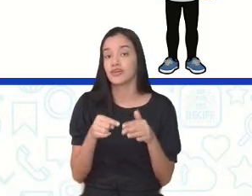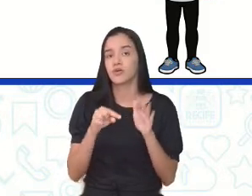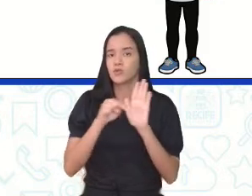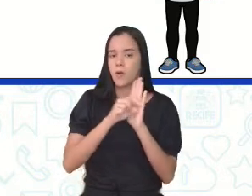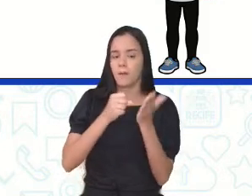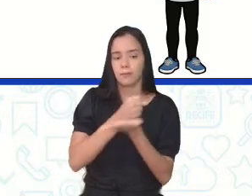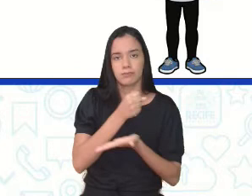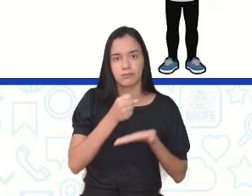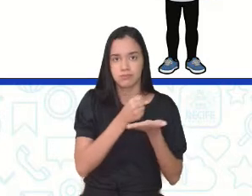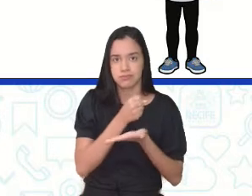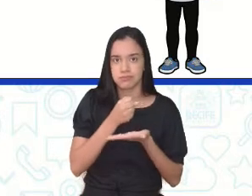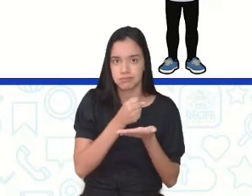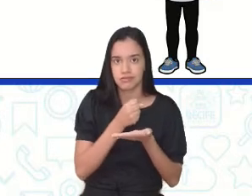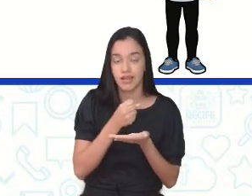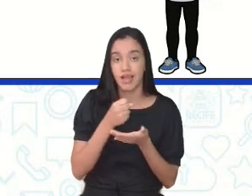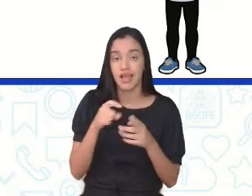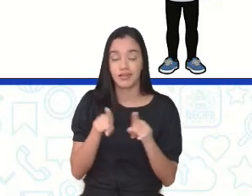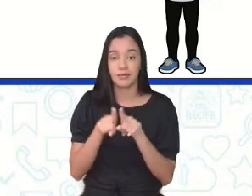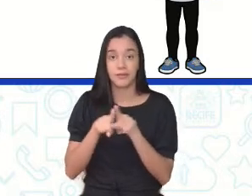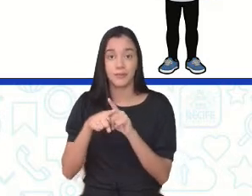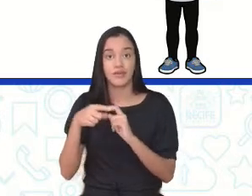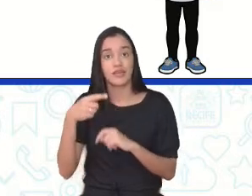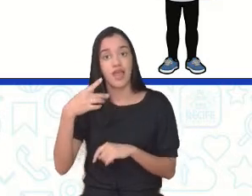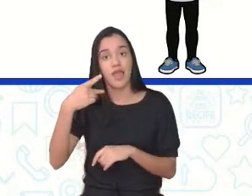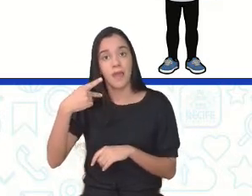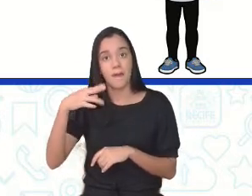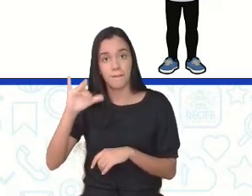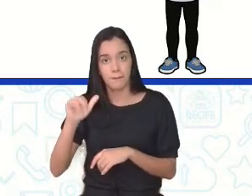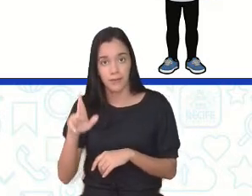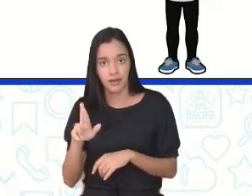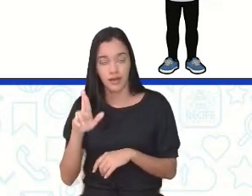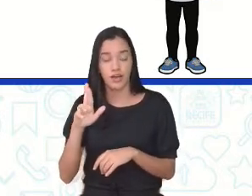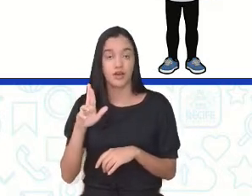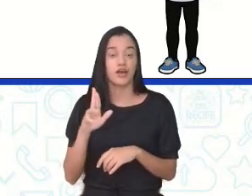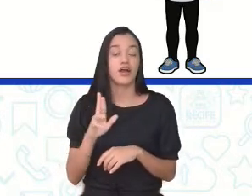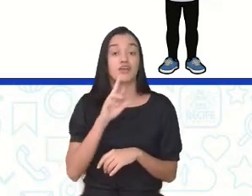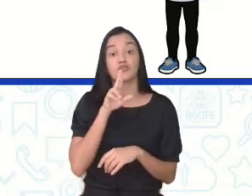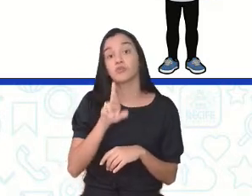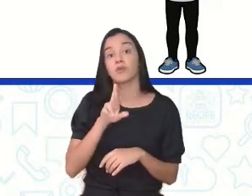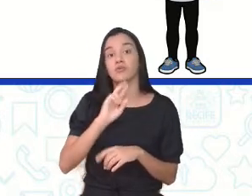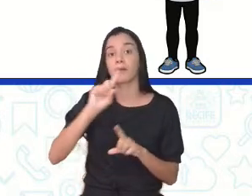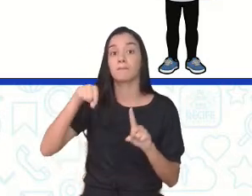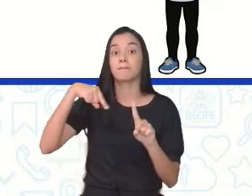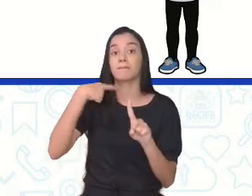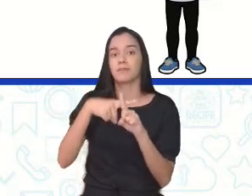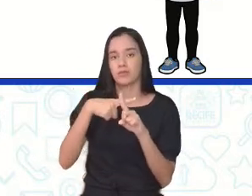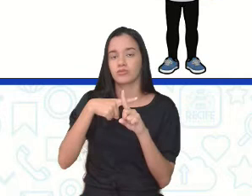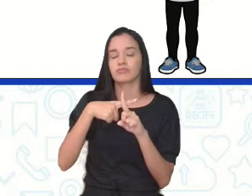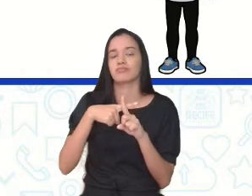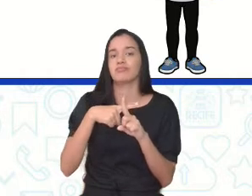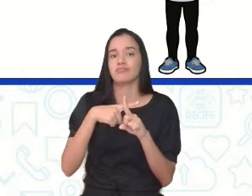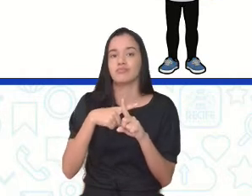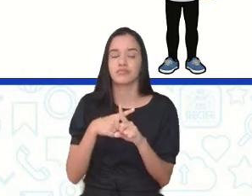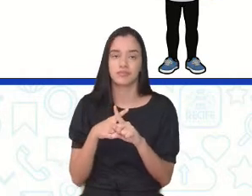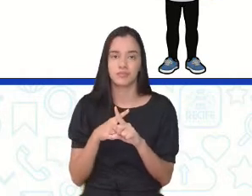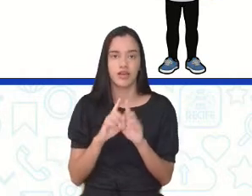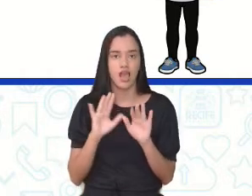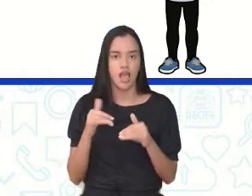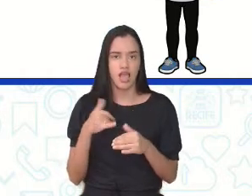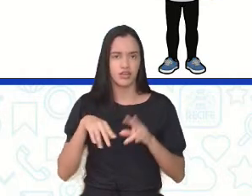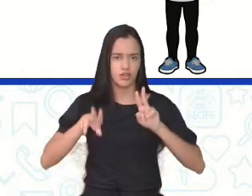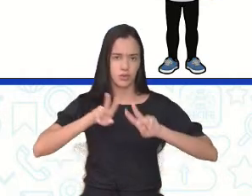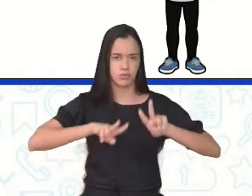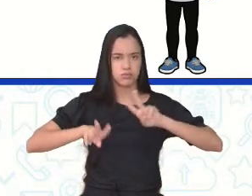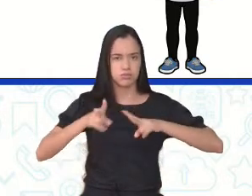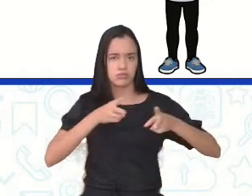o expoente ele é par, o resultado ele é positivo. E aí eu fiz uma